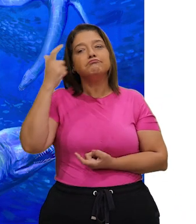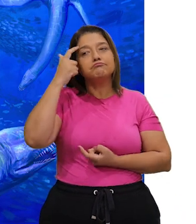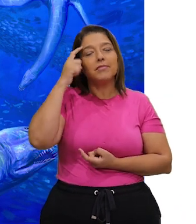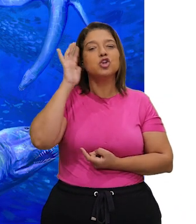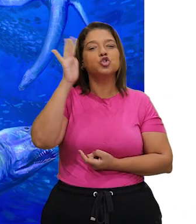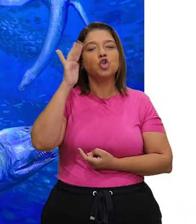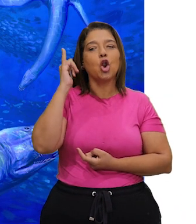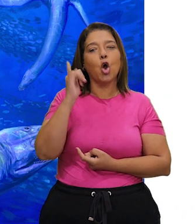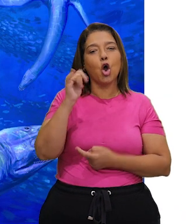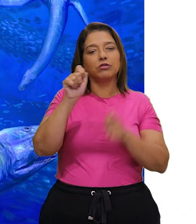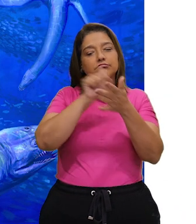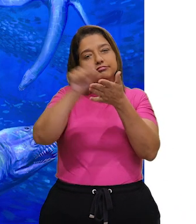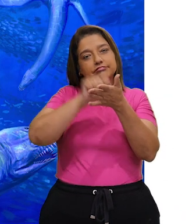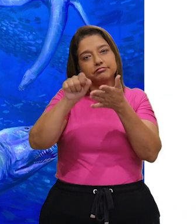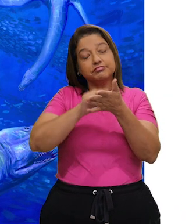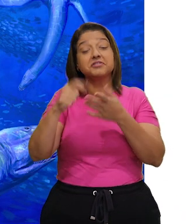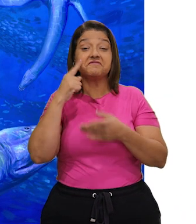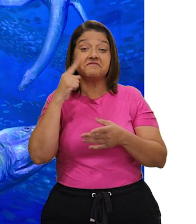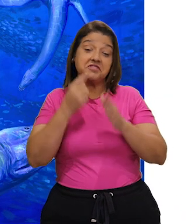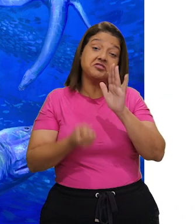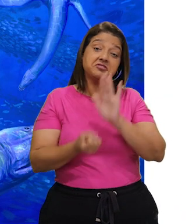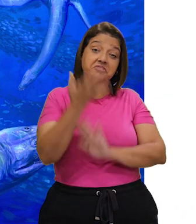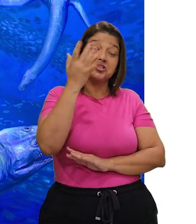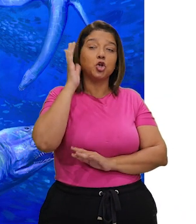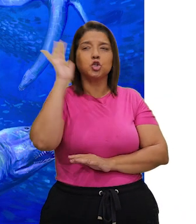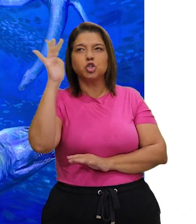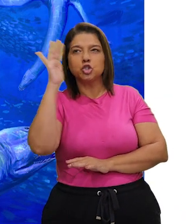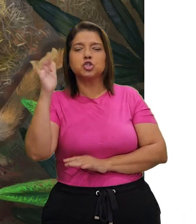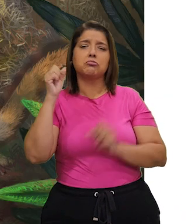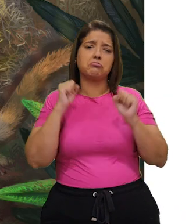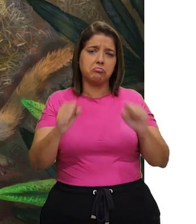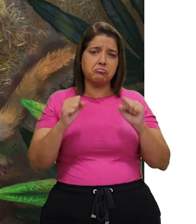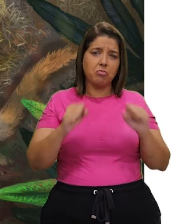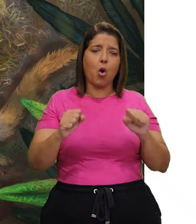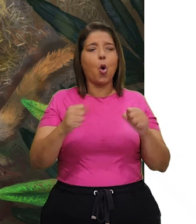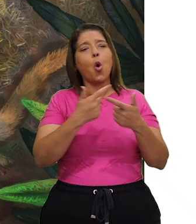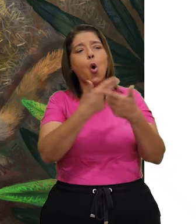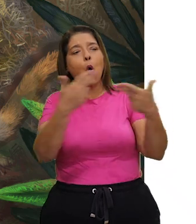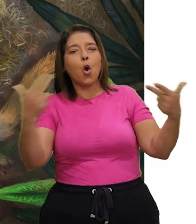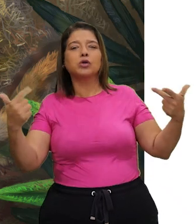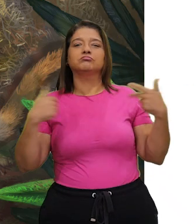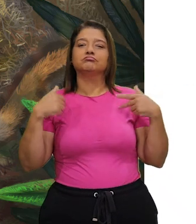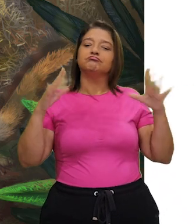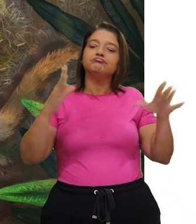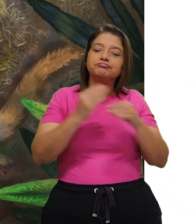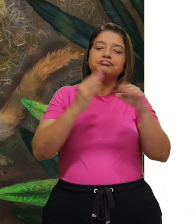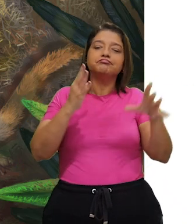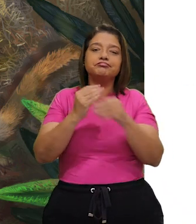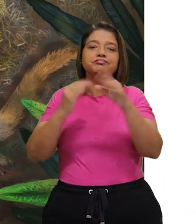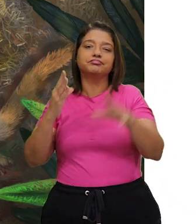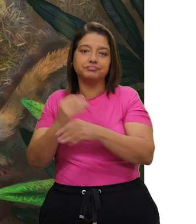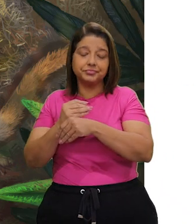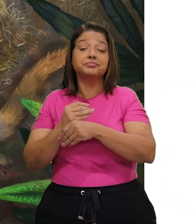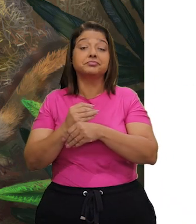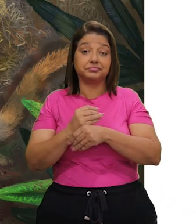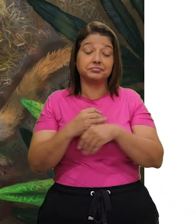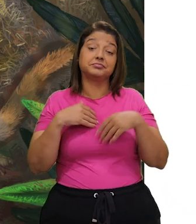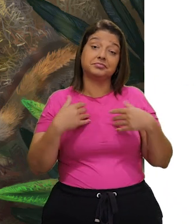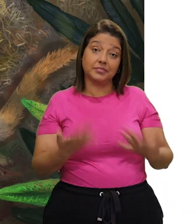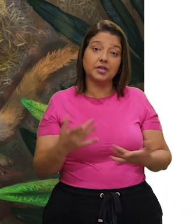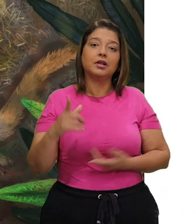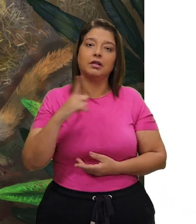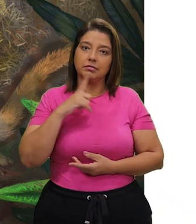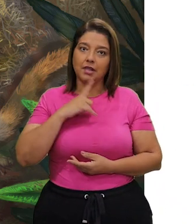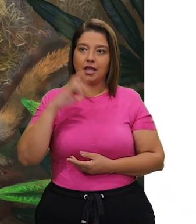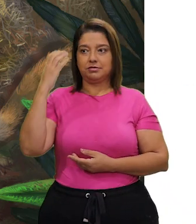também é possível a gente criar história de fantasia com dinossauros com outros animais pré-históricos mesmo mantendo algum certo Rigor